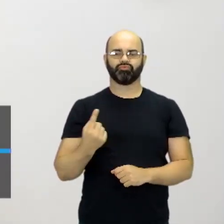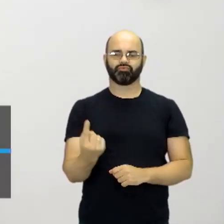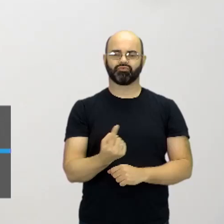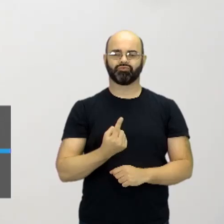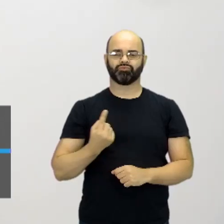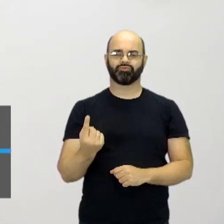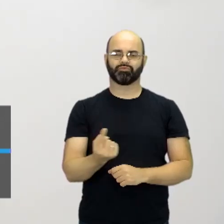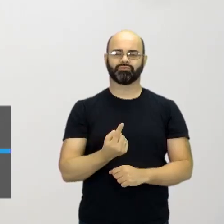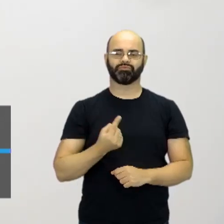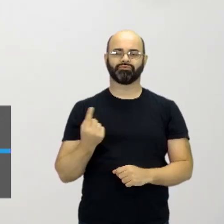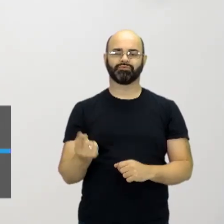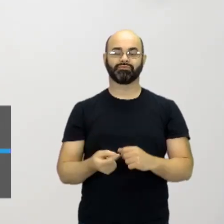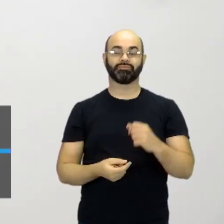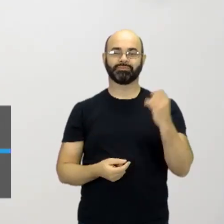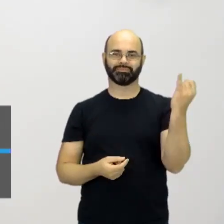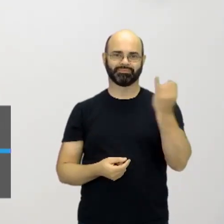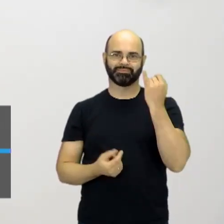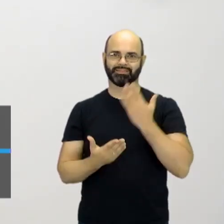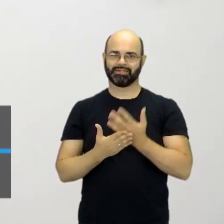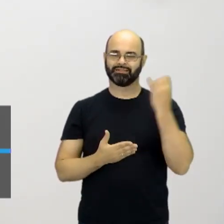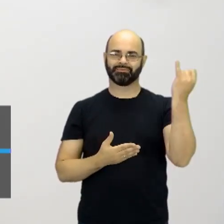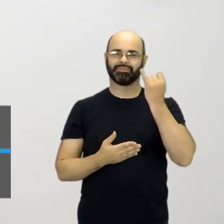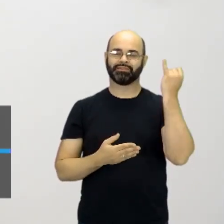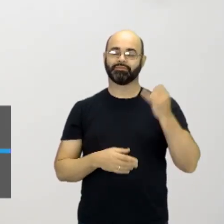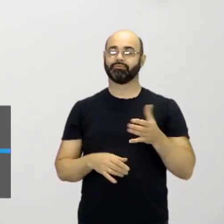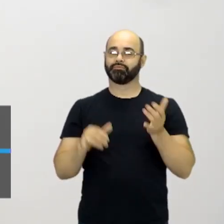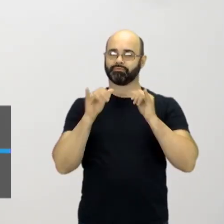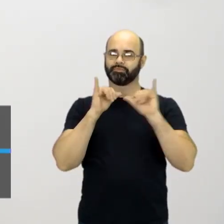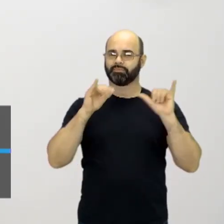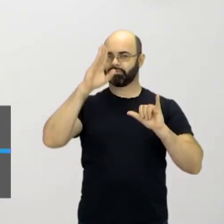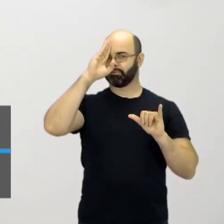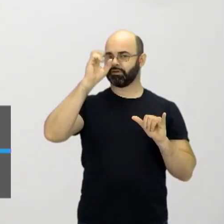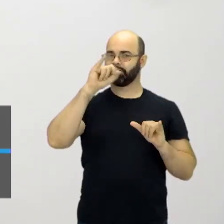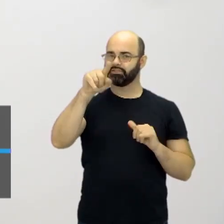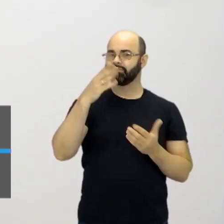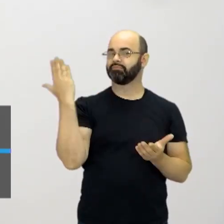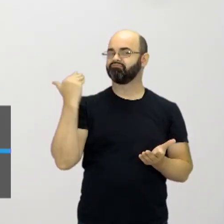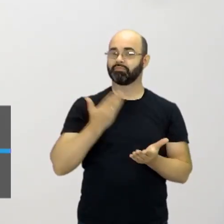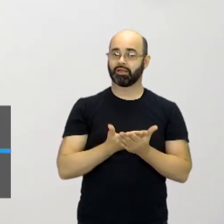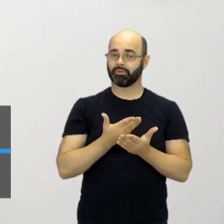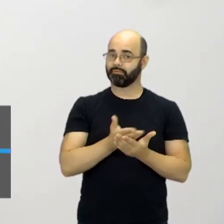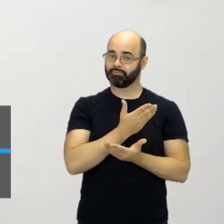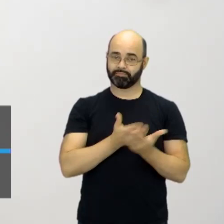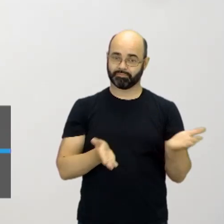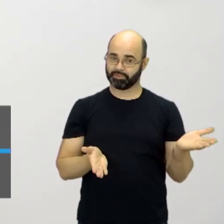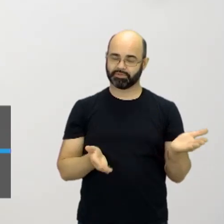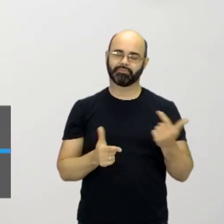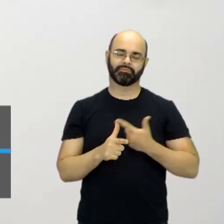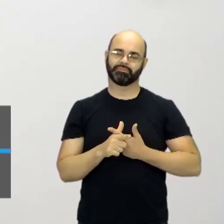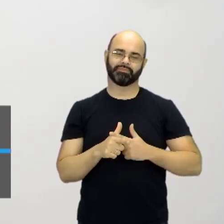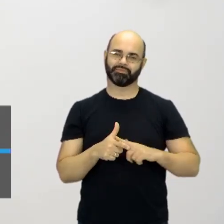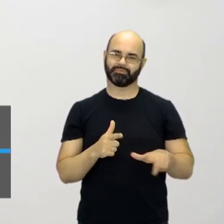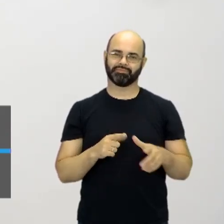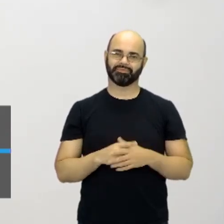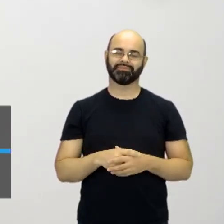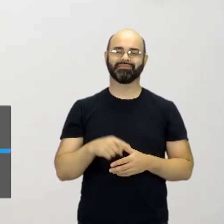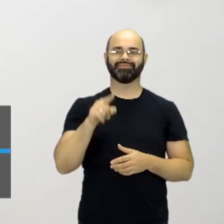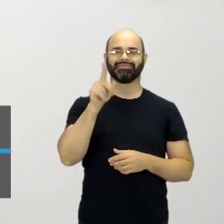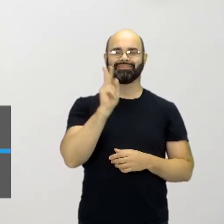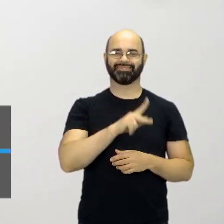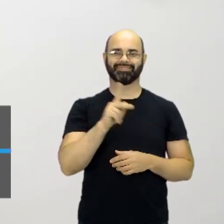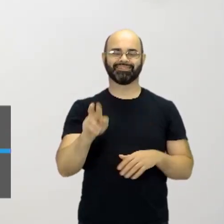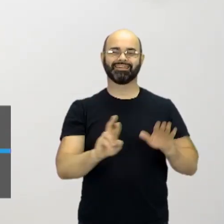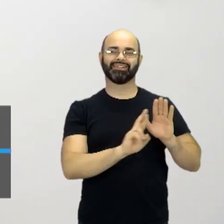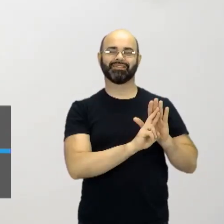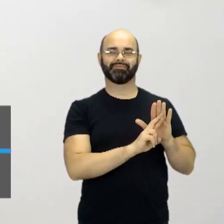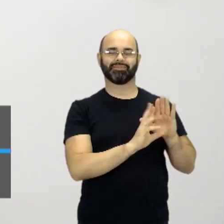tão importante eu vou dar o ar que ele a visão geral para você se você perder alguma aula aí basta você acessar aí professor lá